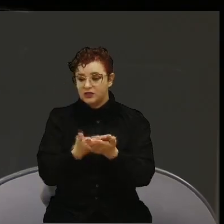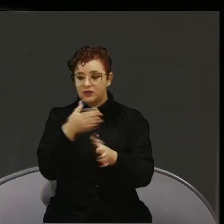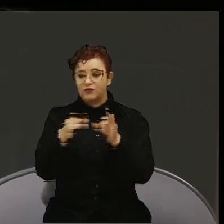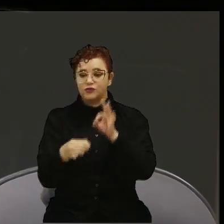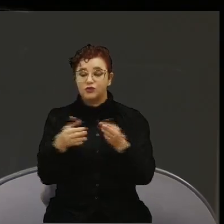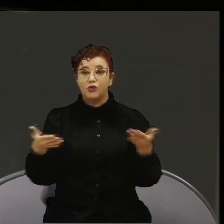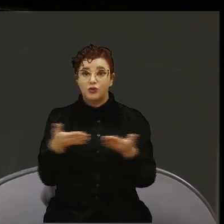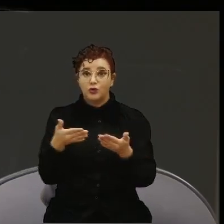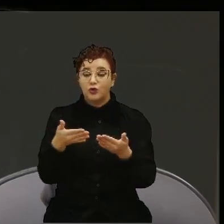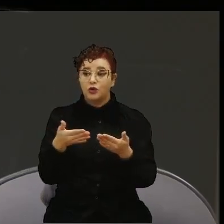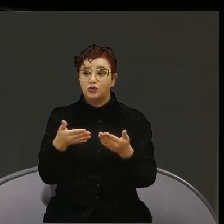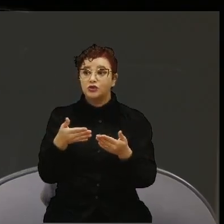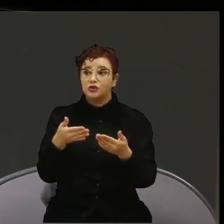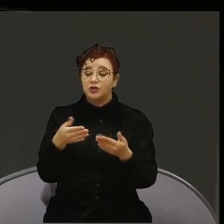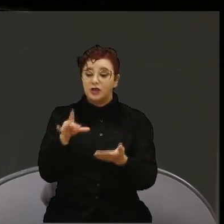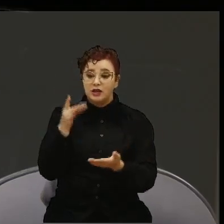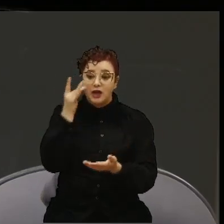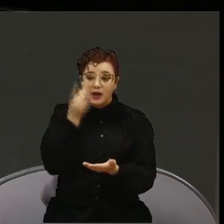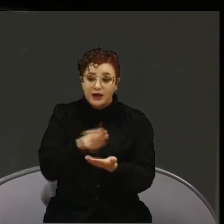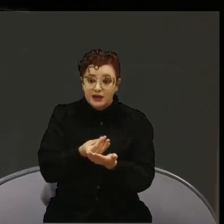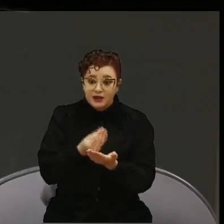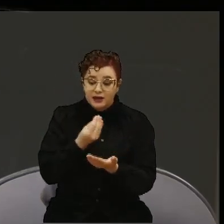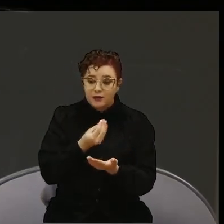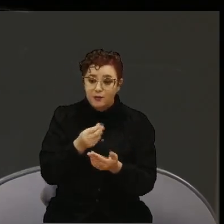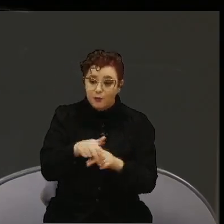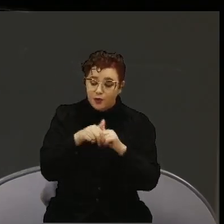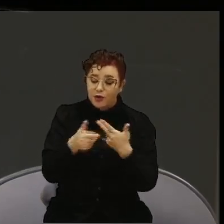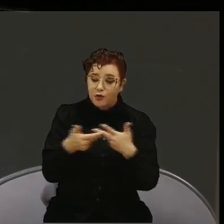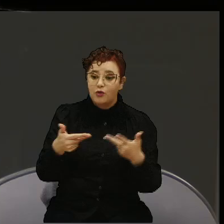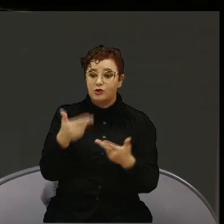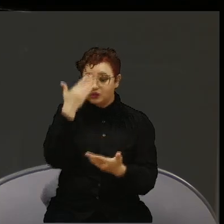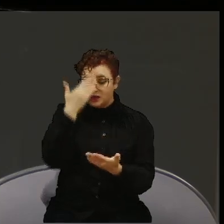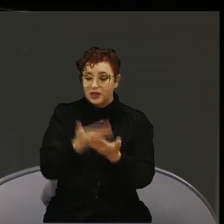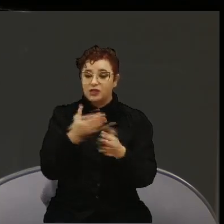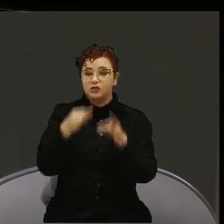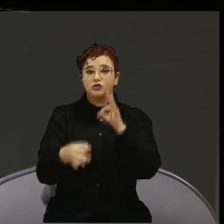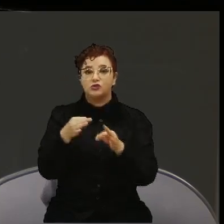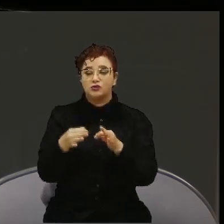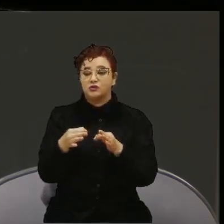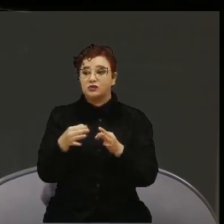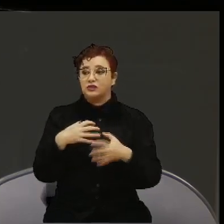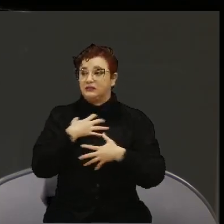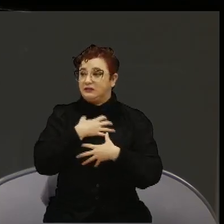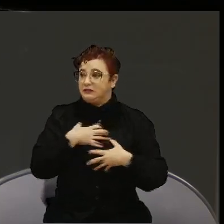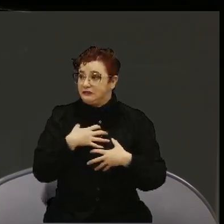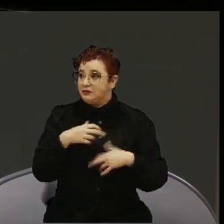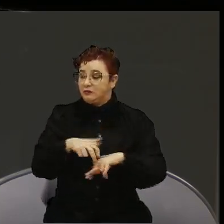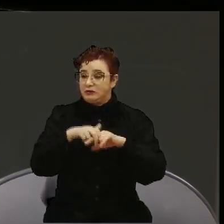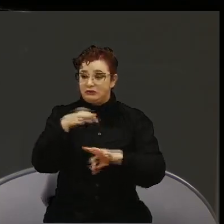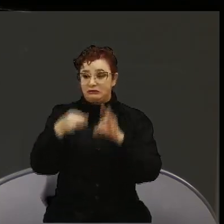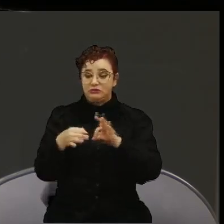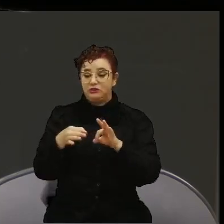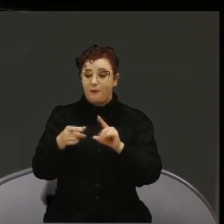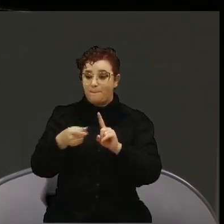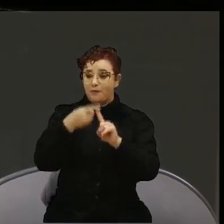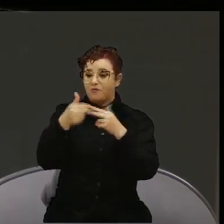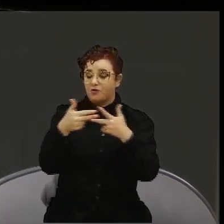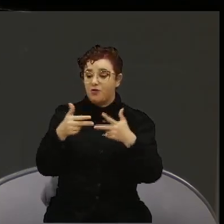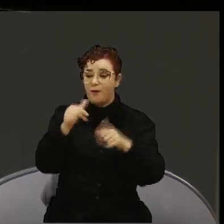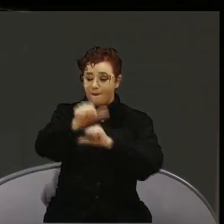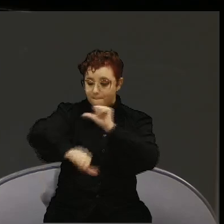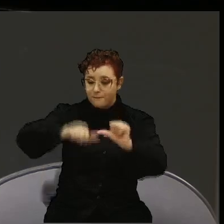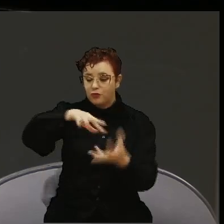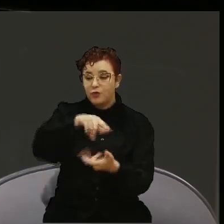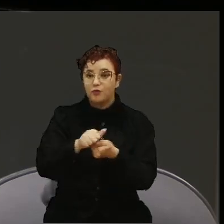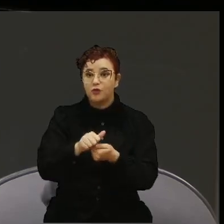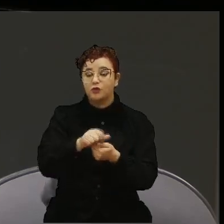por coisas que nós entendemos como justas. E se indignar com a injustiça é o primeiro passo para mudar o mundo. E tenho certeza que vocês estão aqui porque entendem